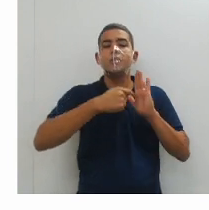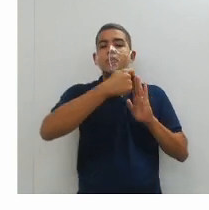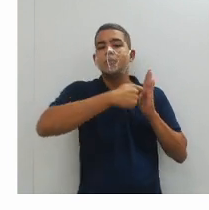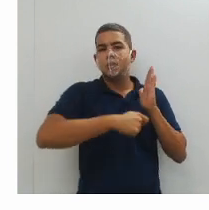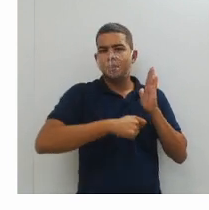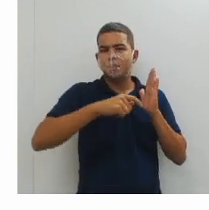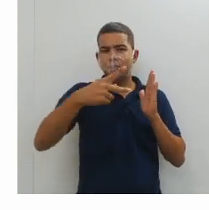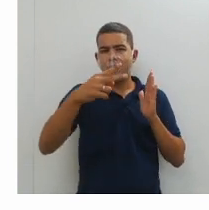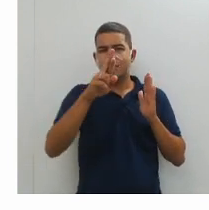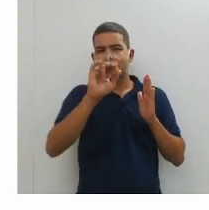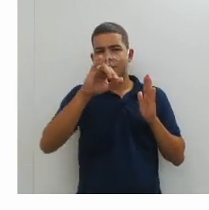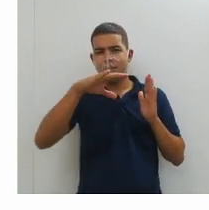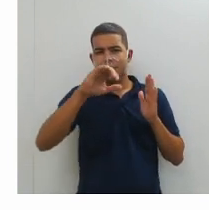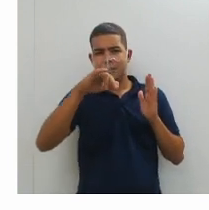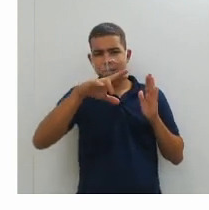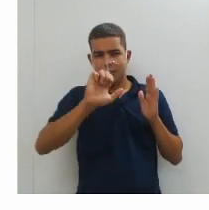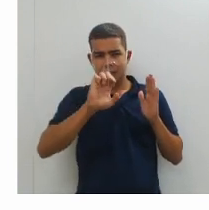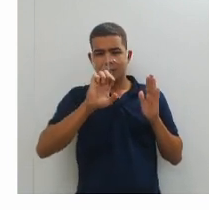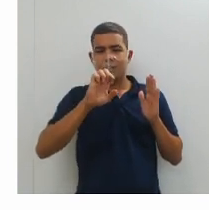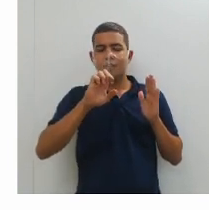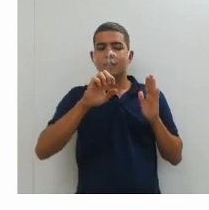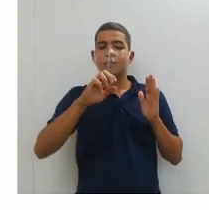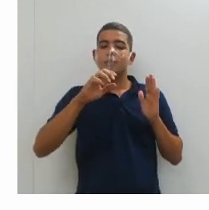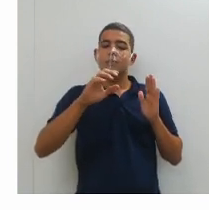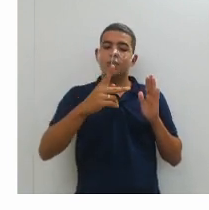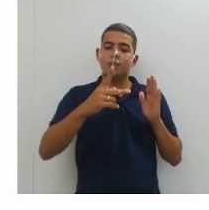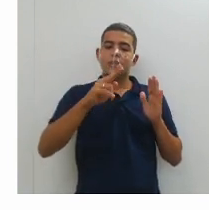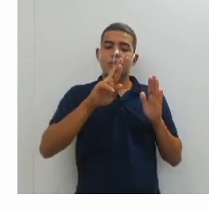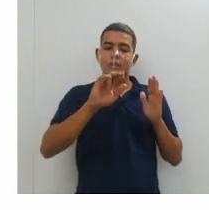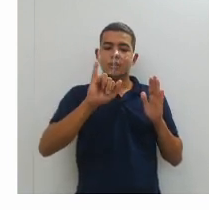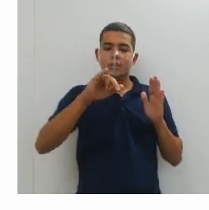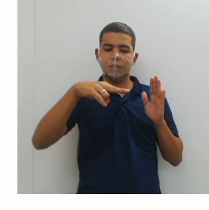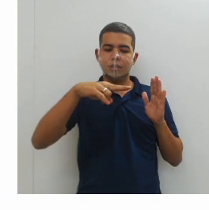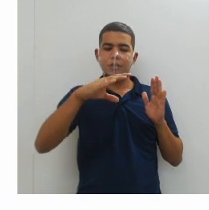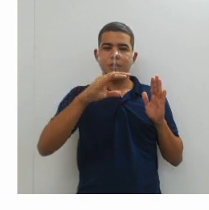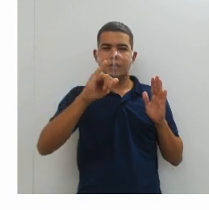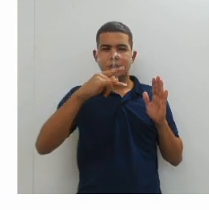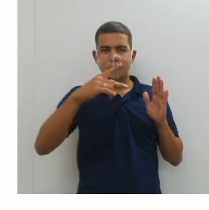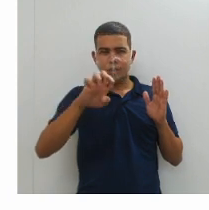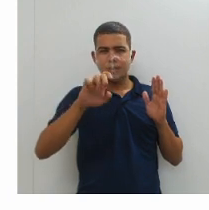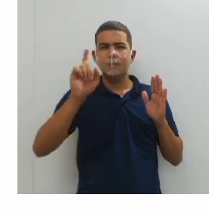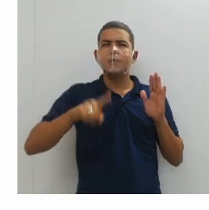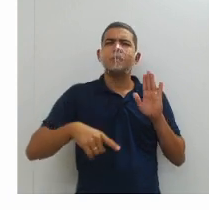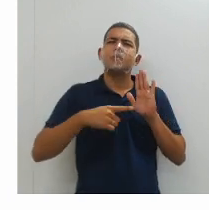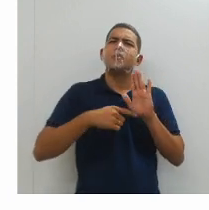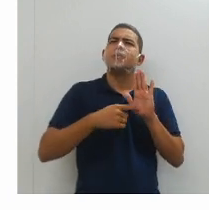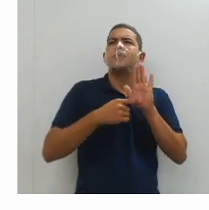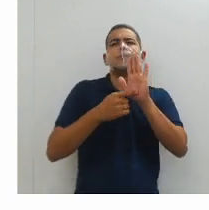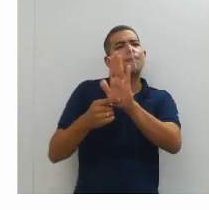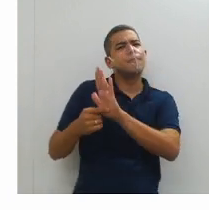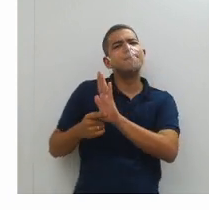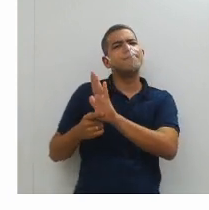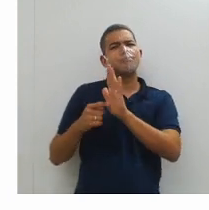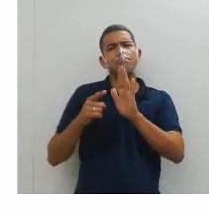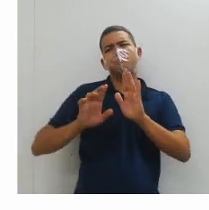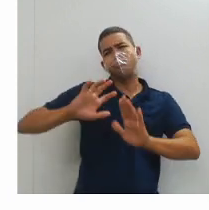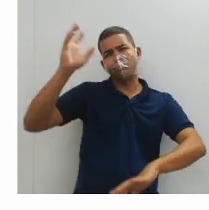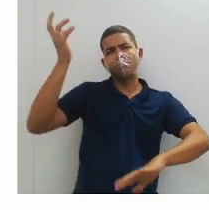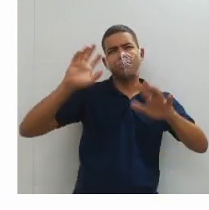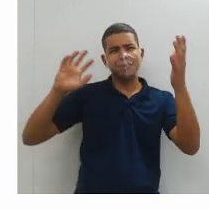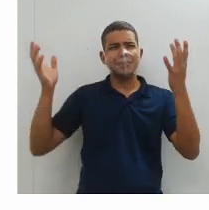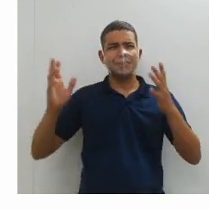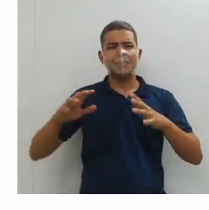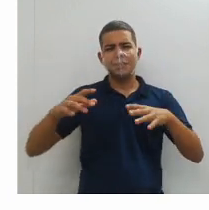teórica simplesmente, é na realidade uma representação, tá certo, daquilo que acontecia lá